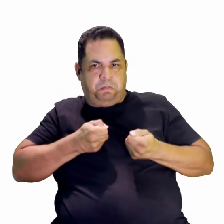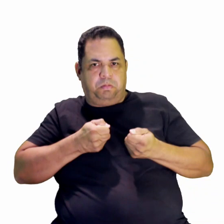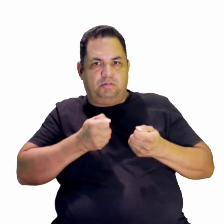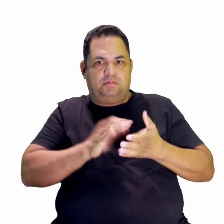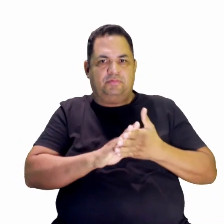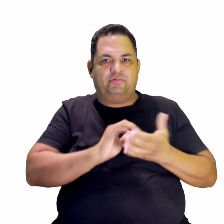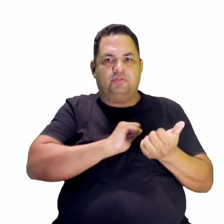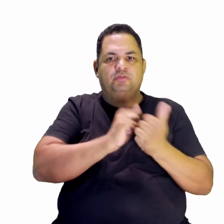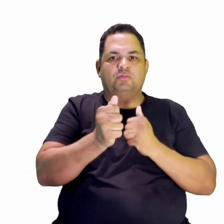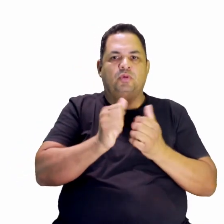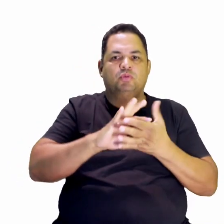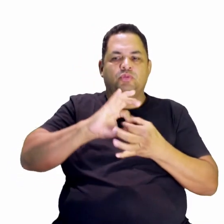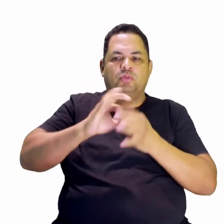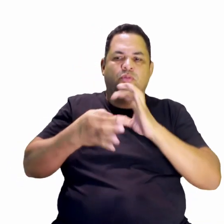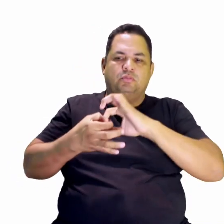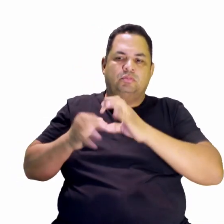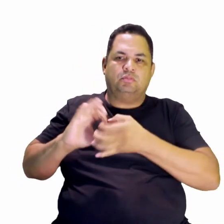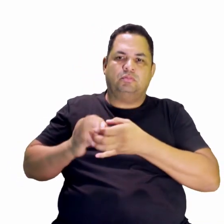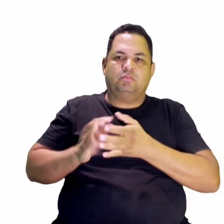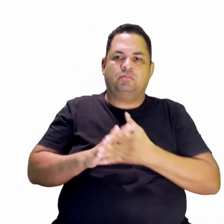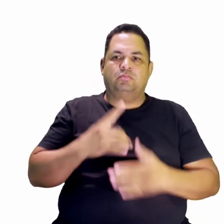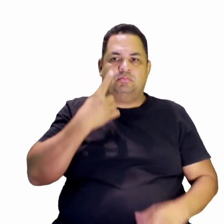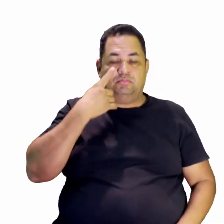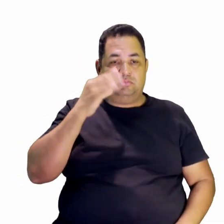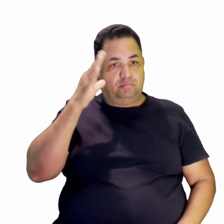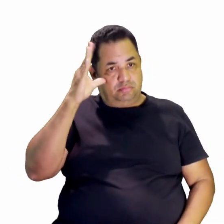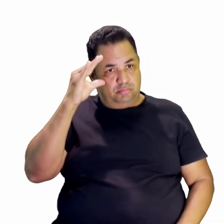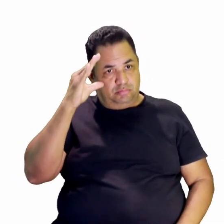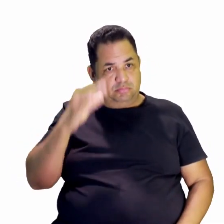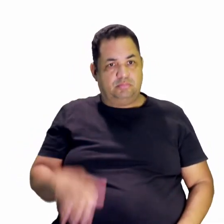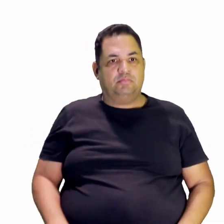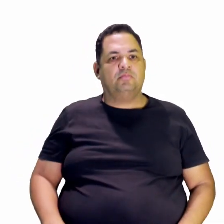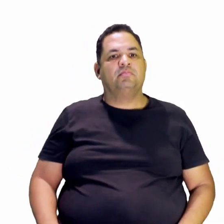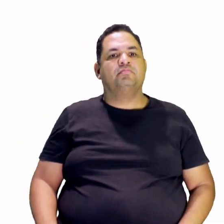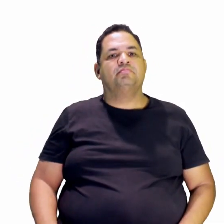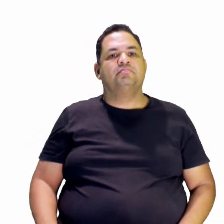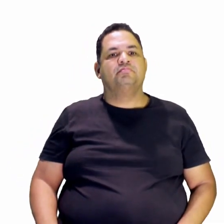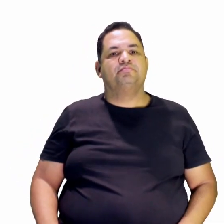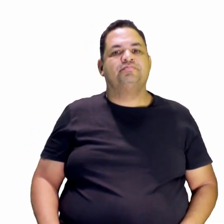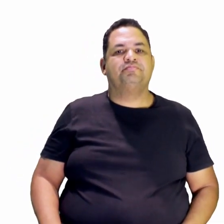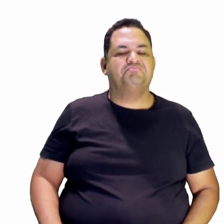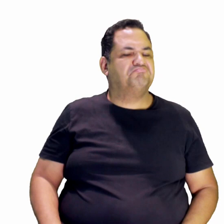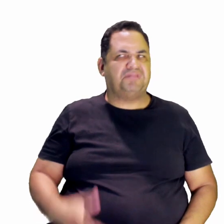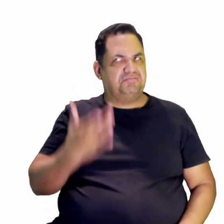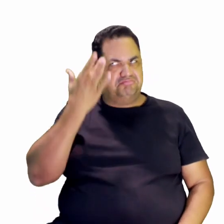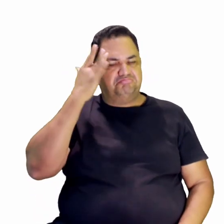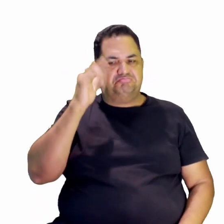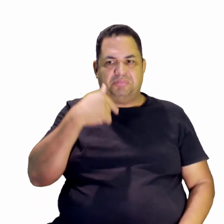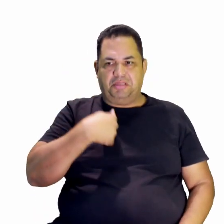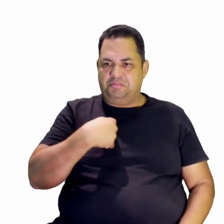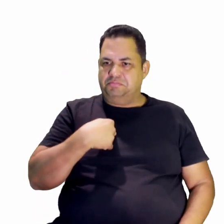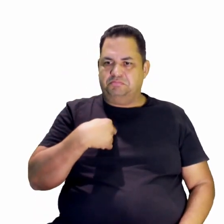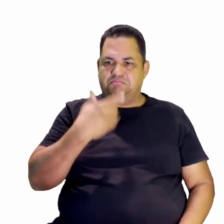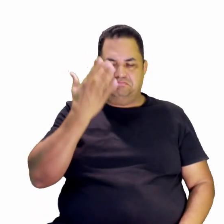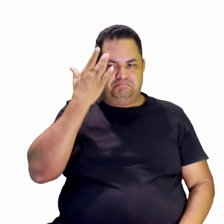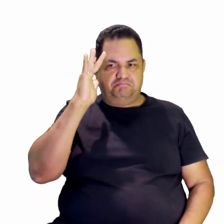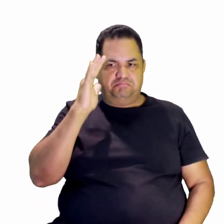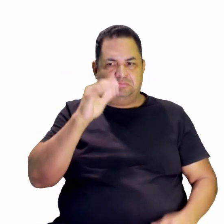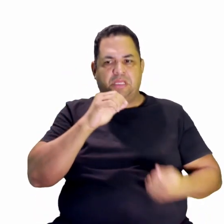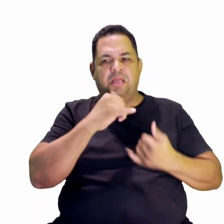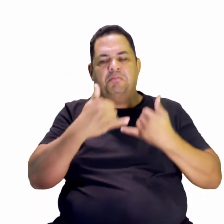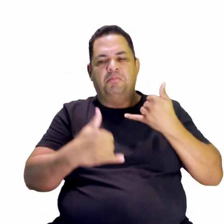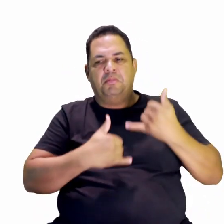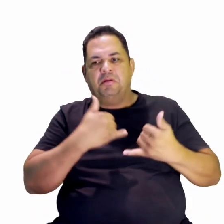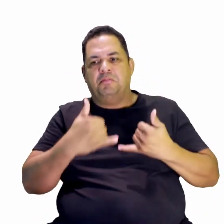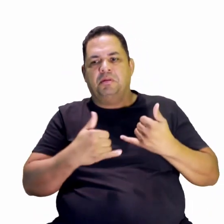esporte olímpico? Veja a curiosidade, olha bem. Então, eu mesmo não sabia. Já brinquei muito